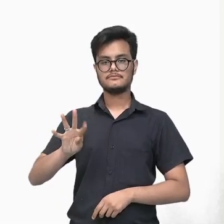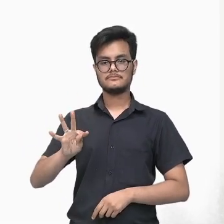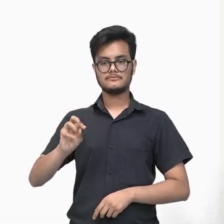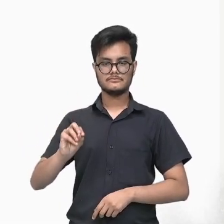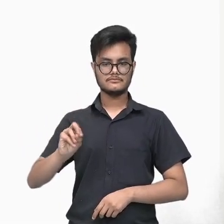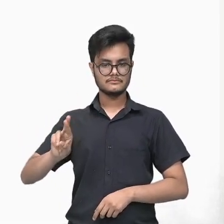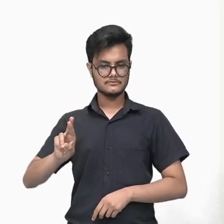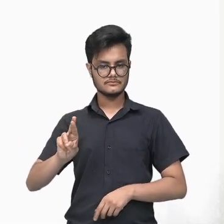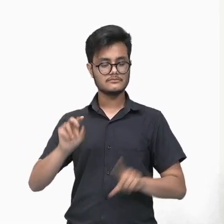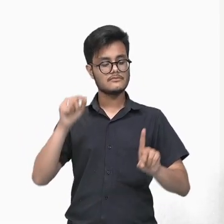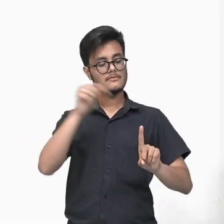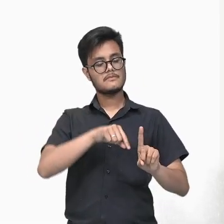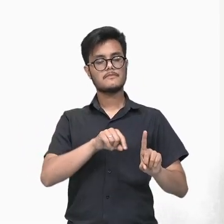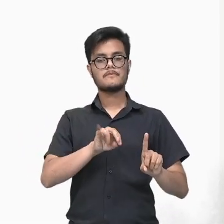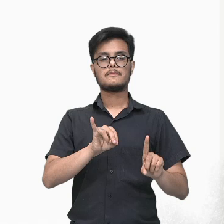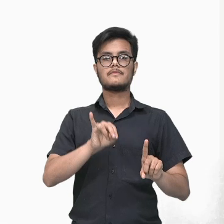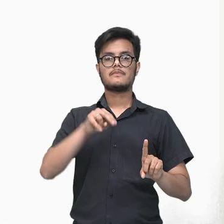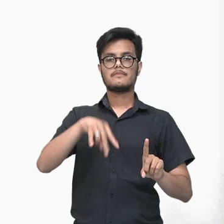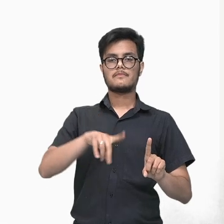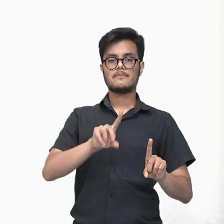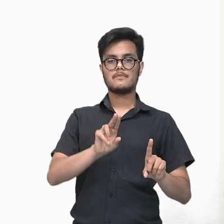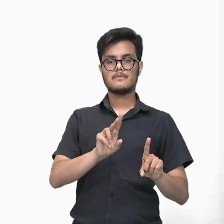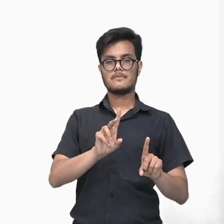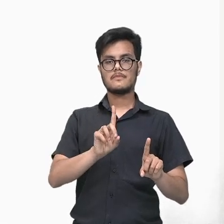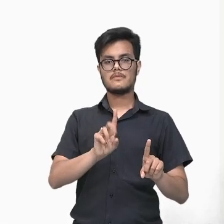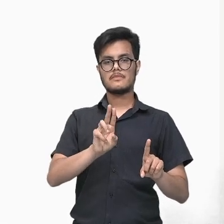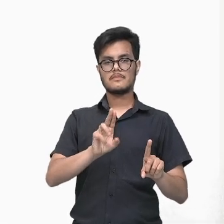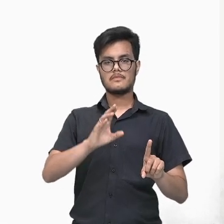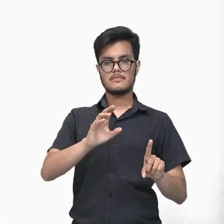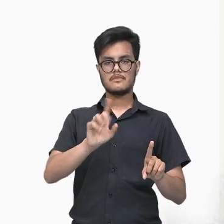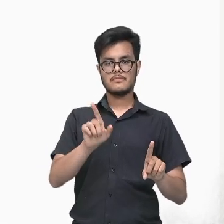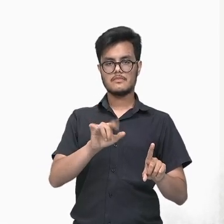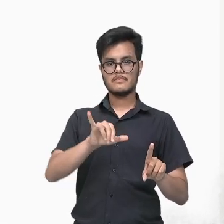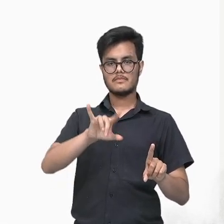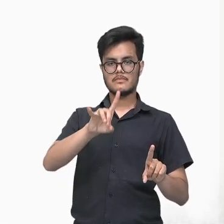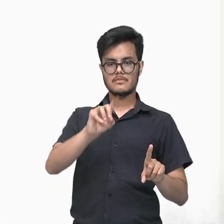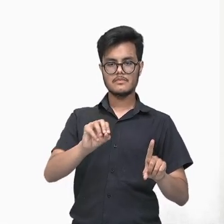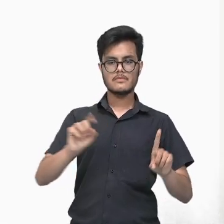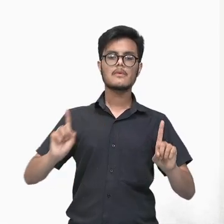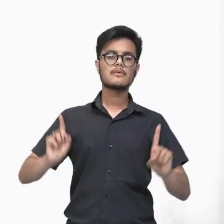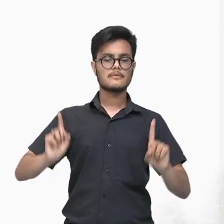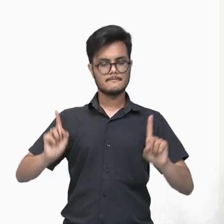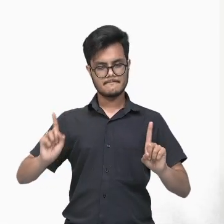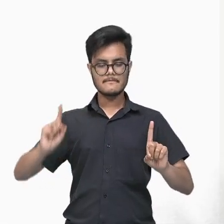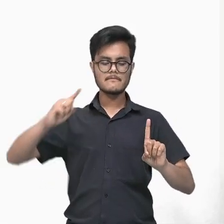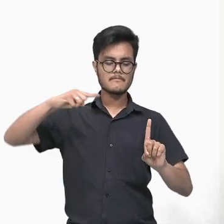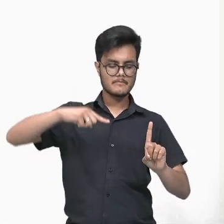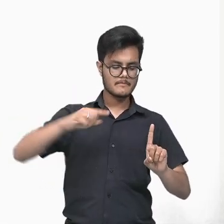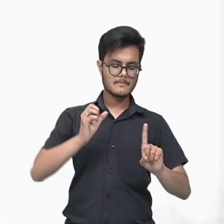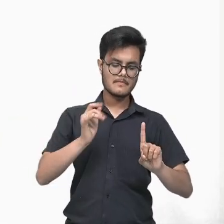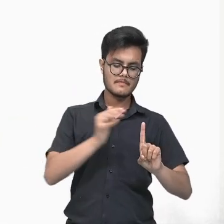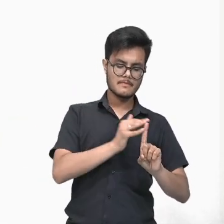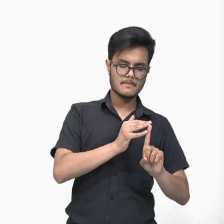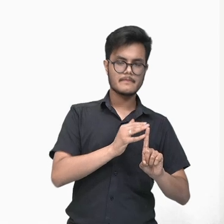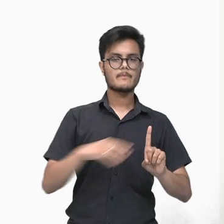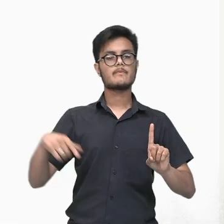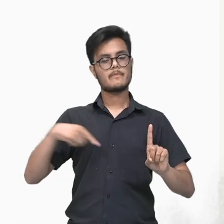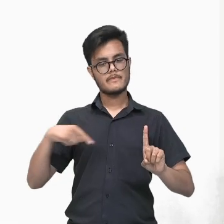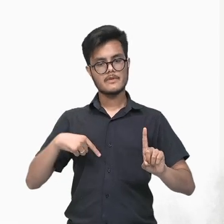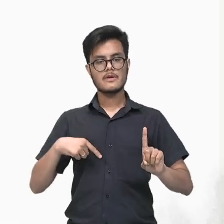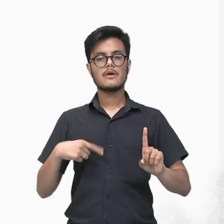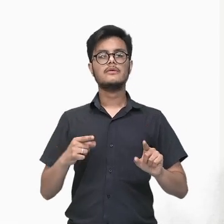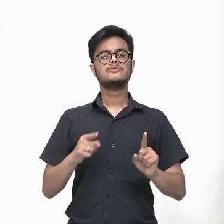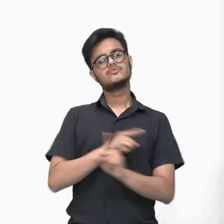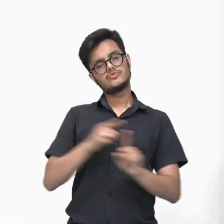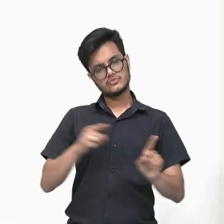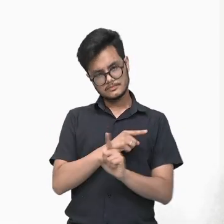é o induzido. Toda vez que eu tiver essas condições iniciais, você tem aí